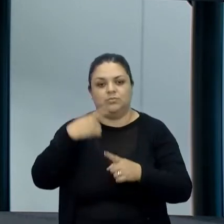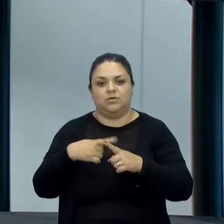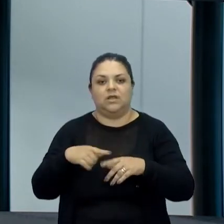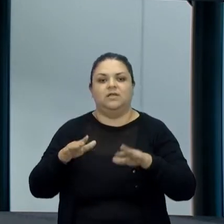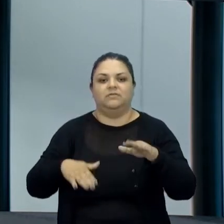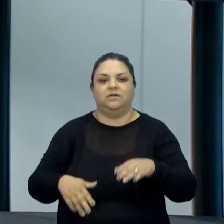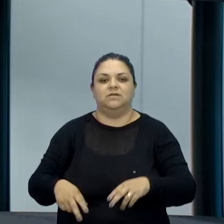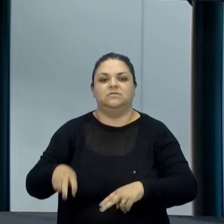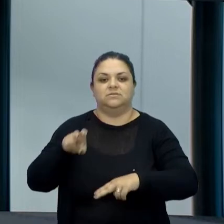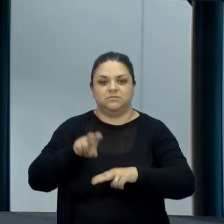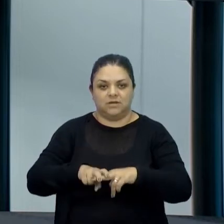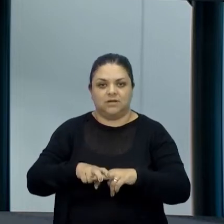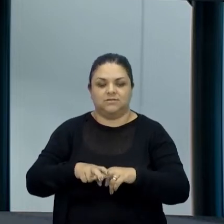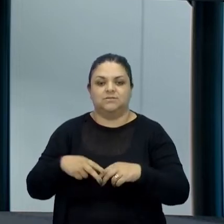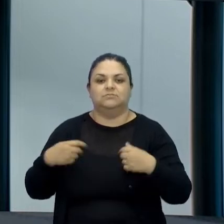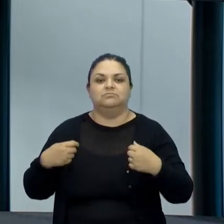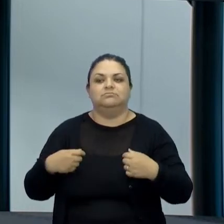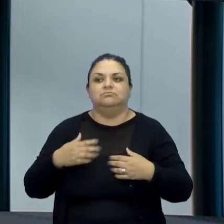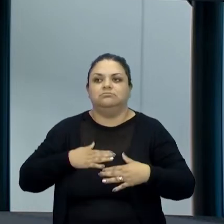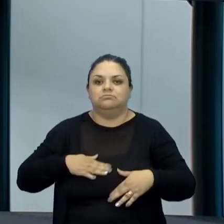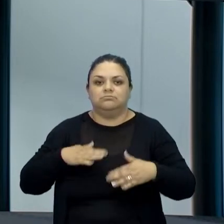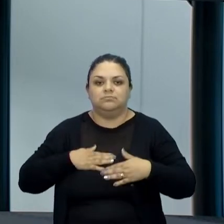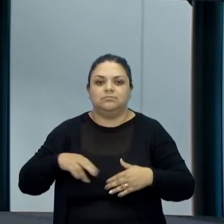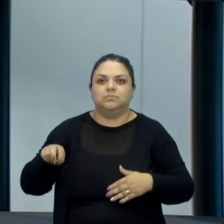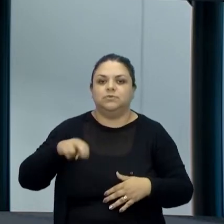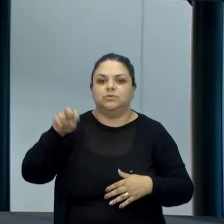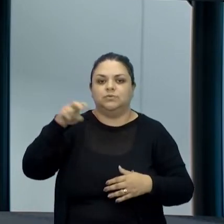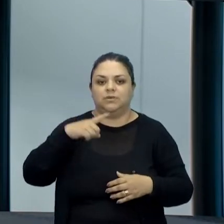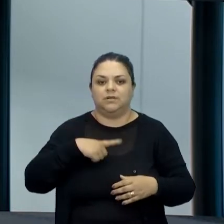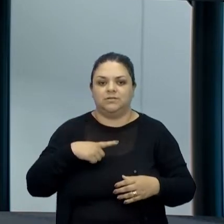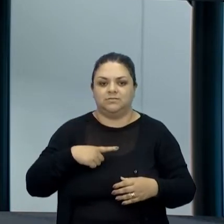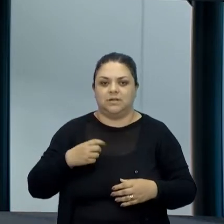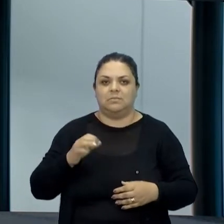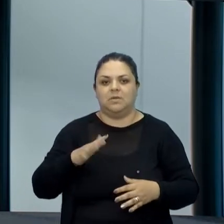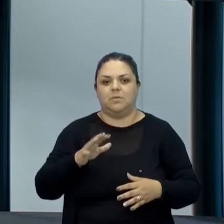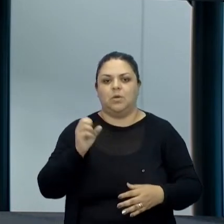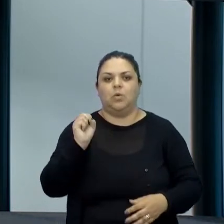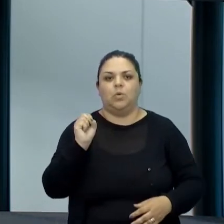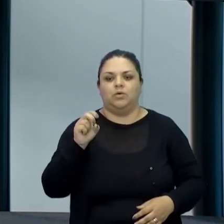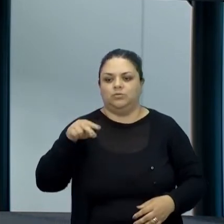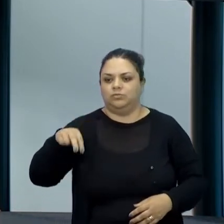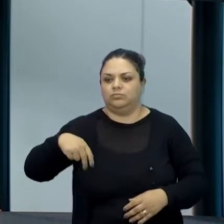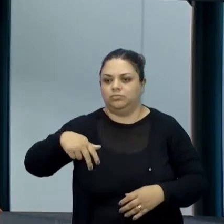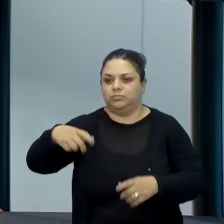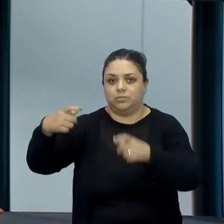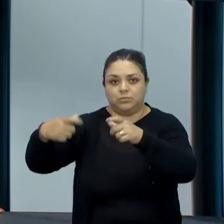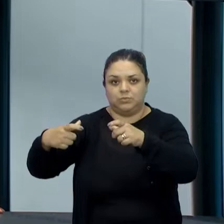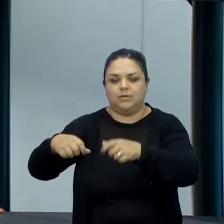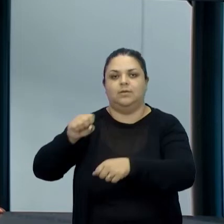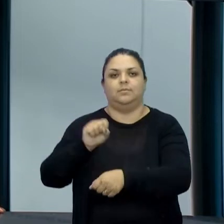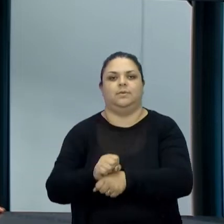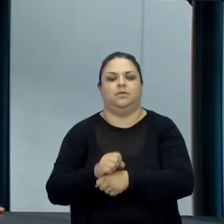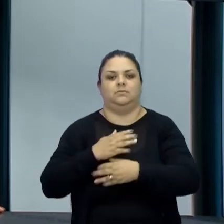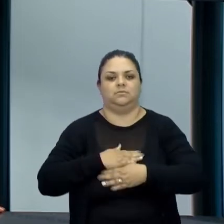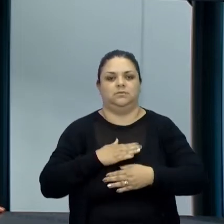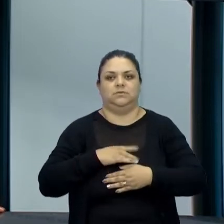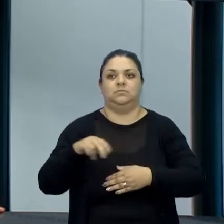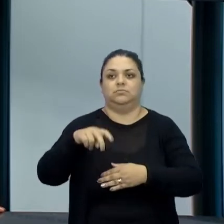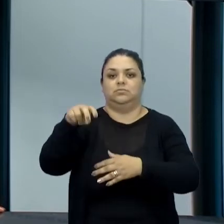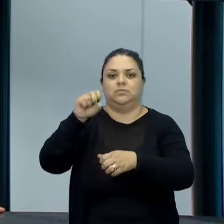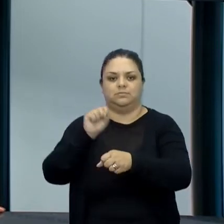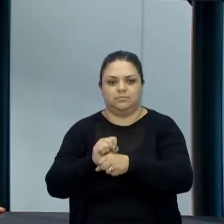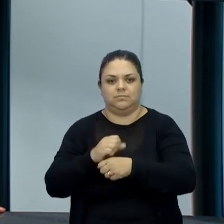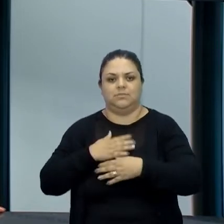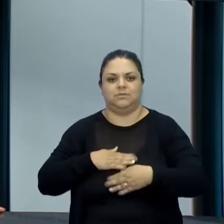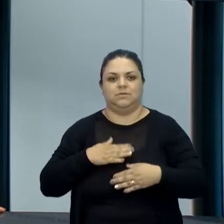fazer ambientação. Então, você tem ali 8 campos de paradas, por exemplo, para poder fazer essa ambientação, essa